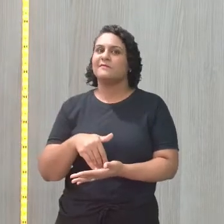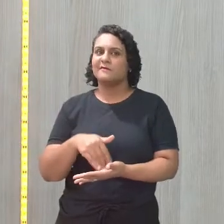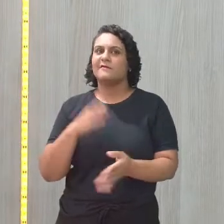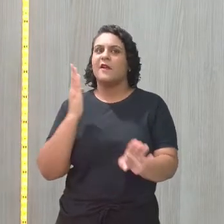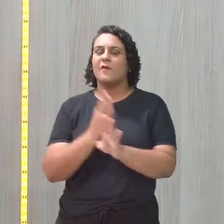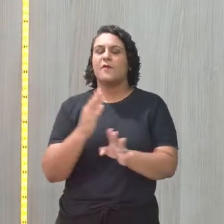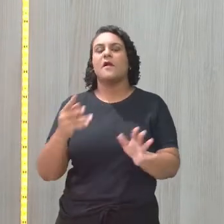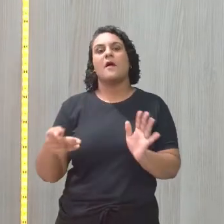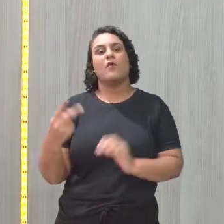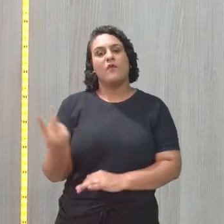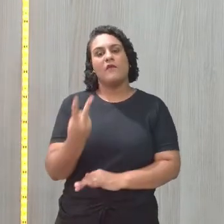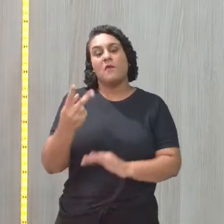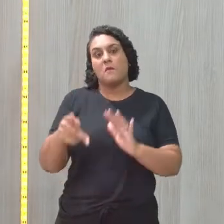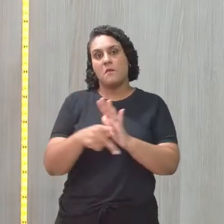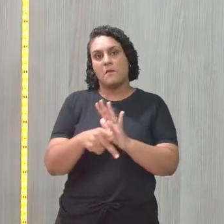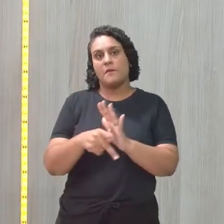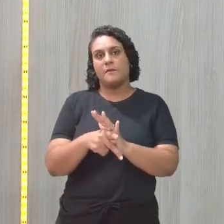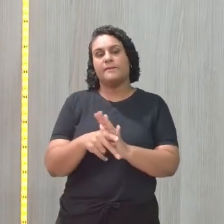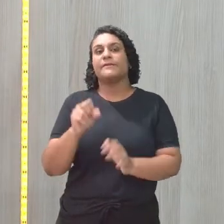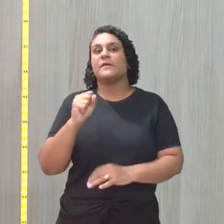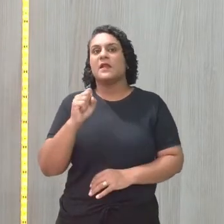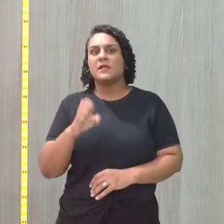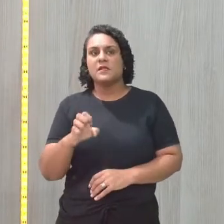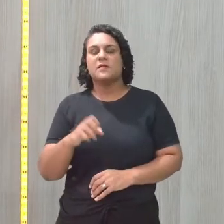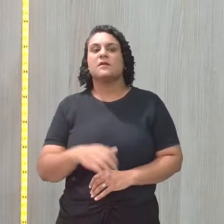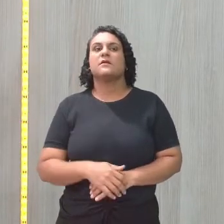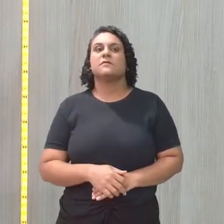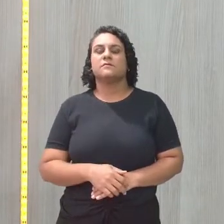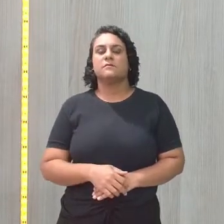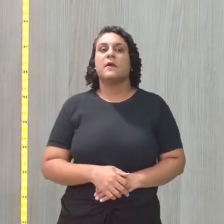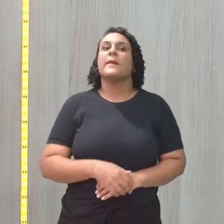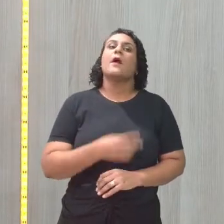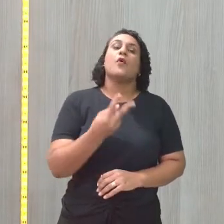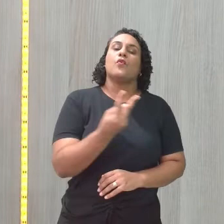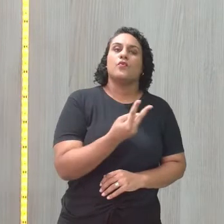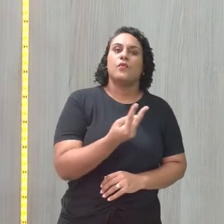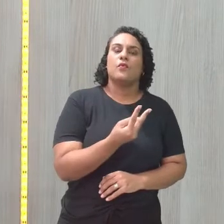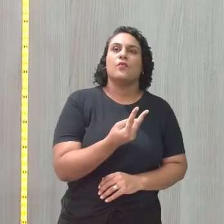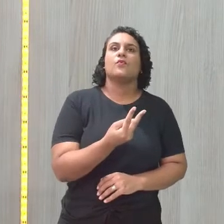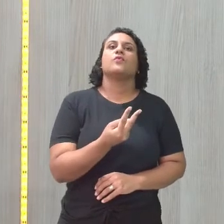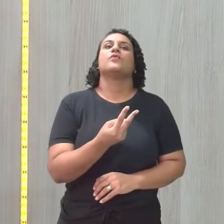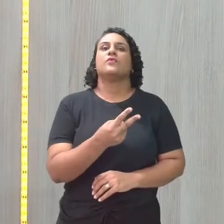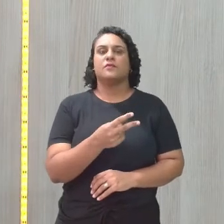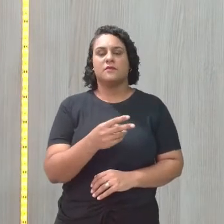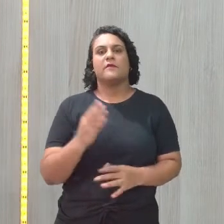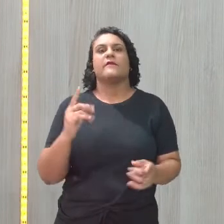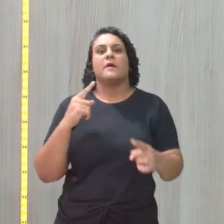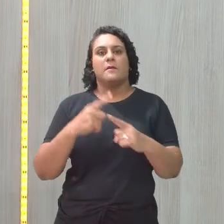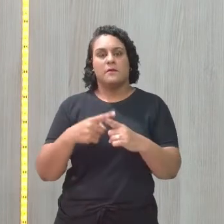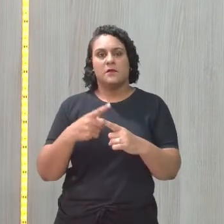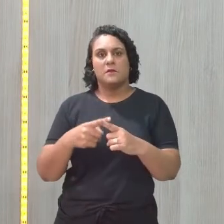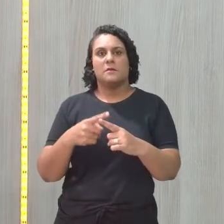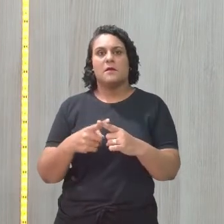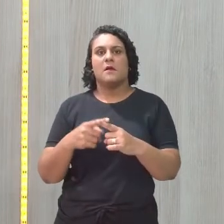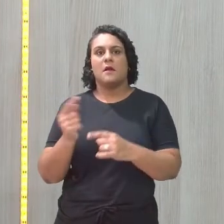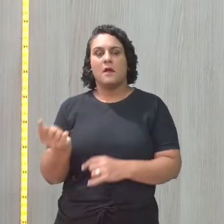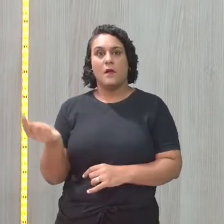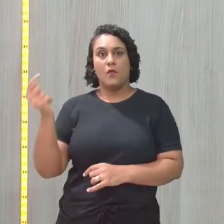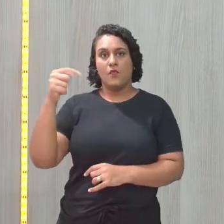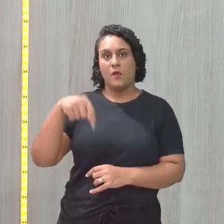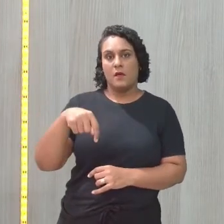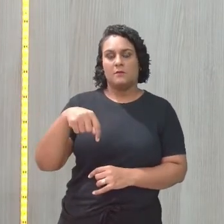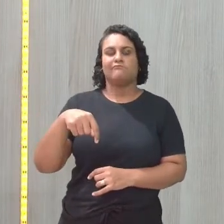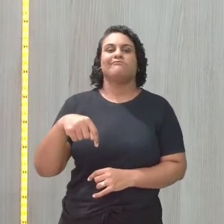pega o segundo e multiplica pelo penúltimo, você também vai encontrar o valor, que no caso é 2 vezes